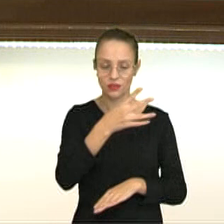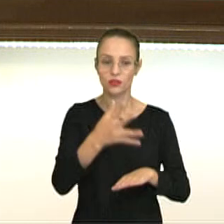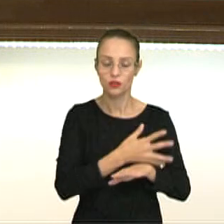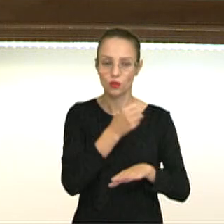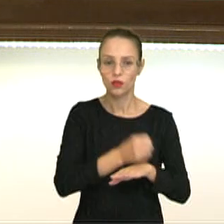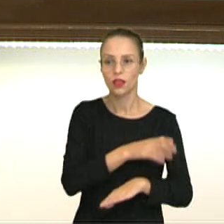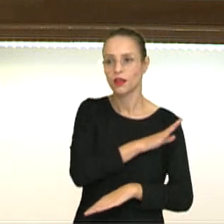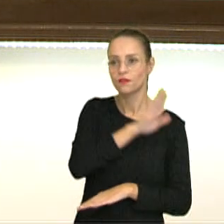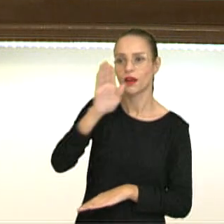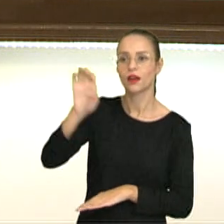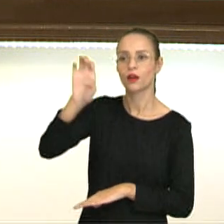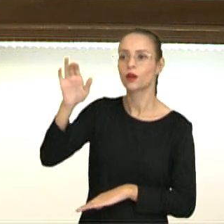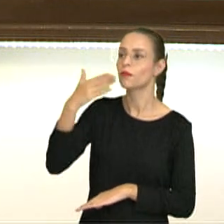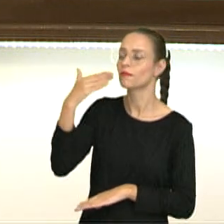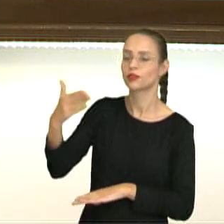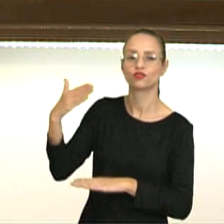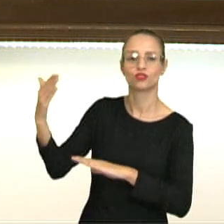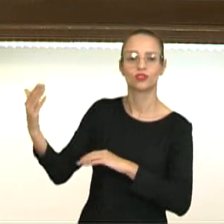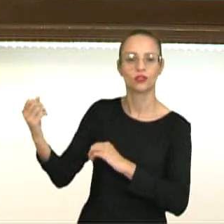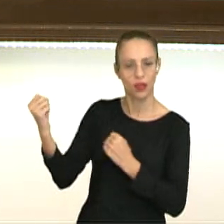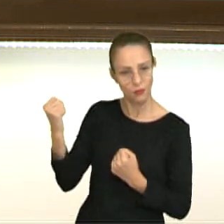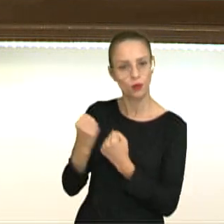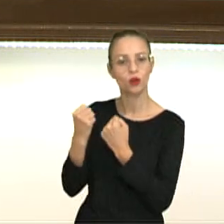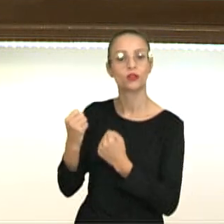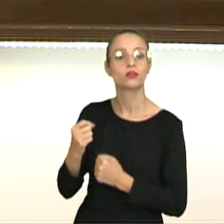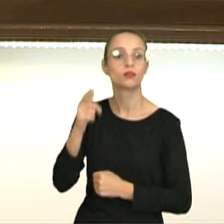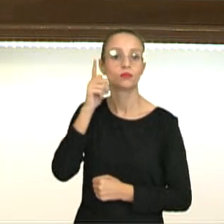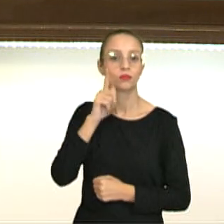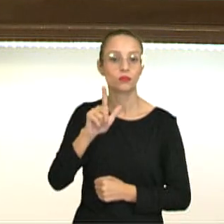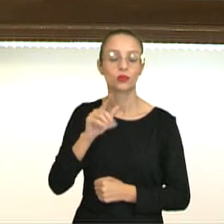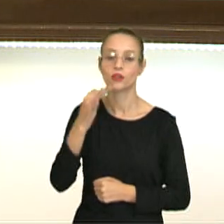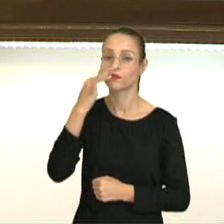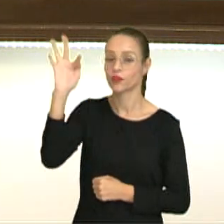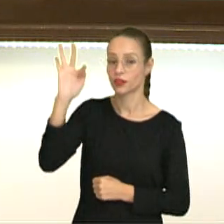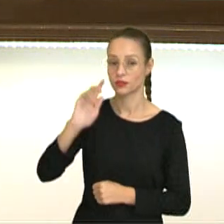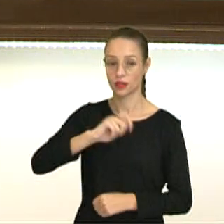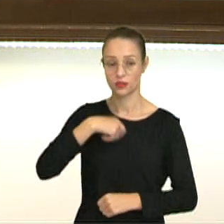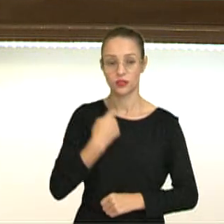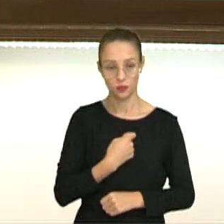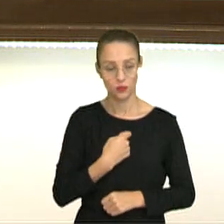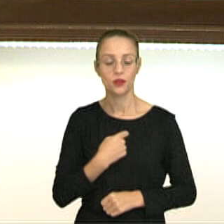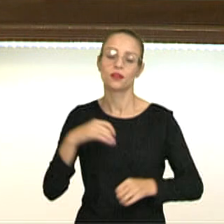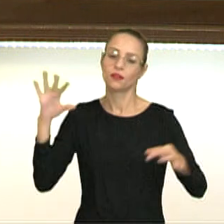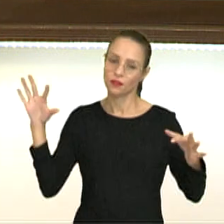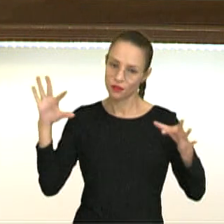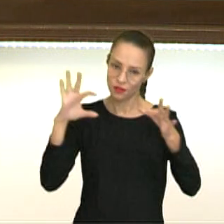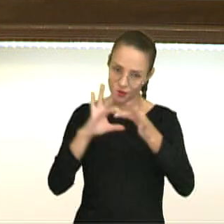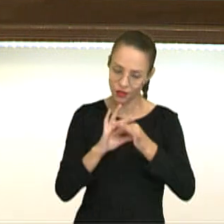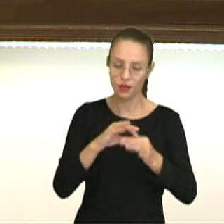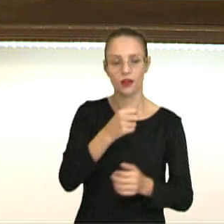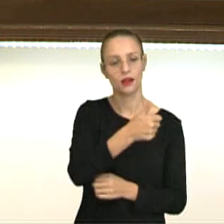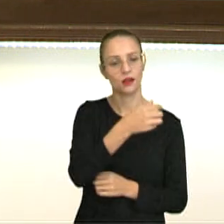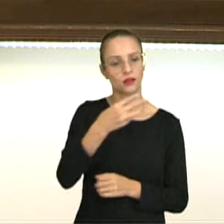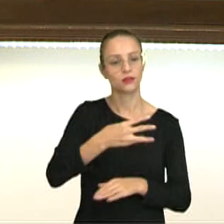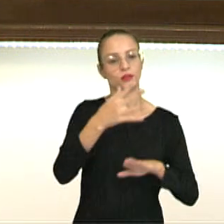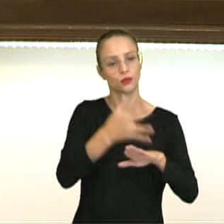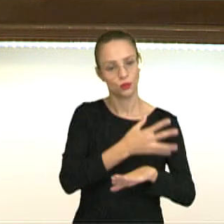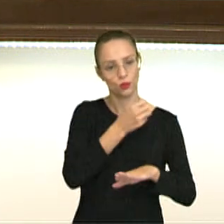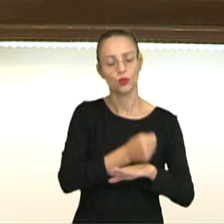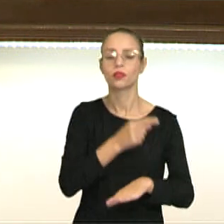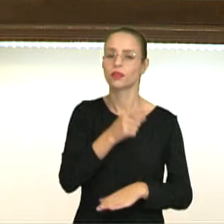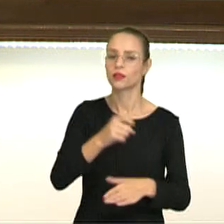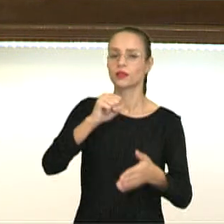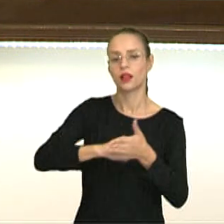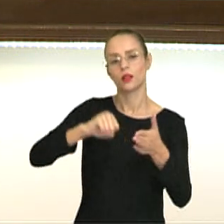a Europa em busca de apoio e conseguem, né? Por exemplo, França e Espanha vão se aliar às 13 colônias nessa